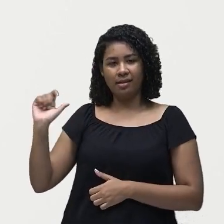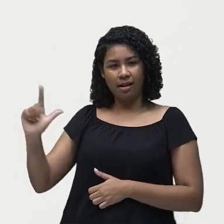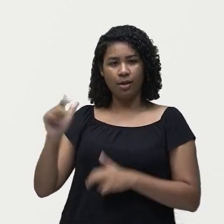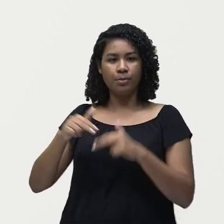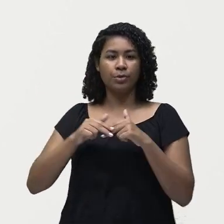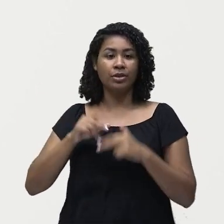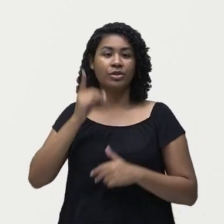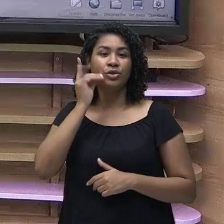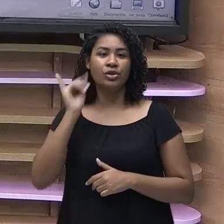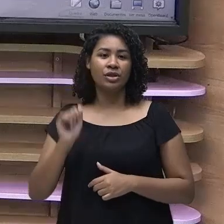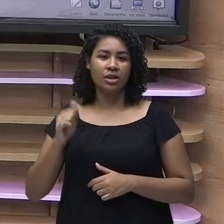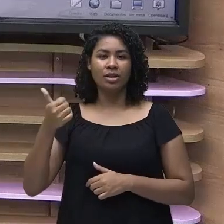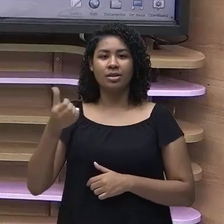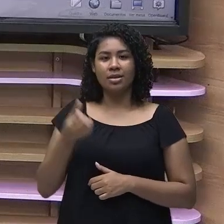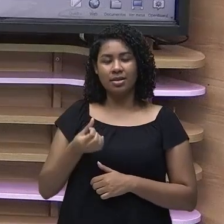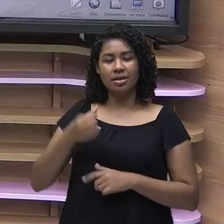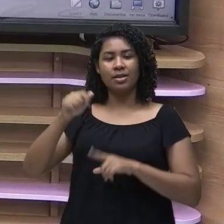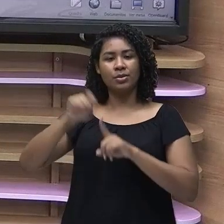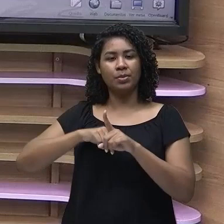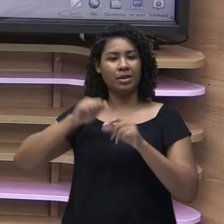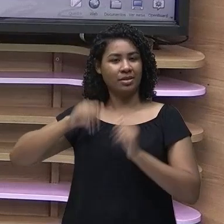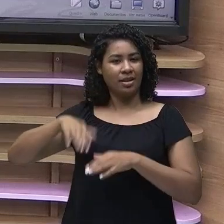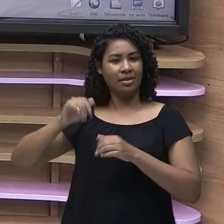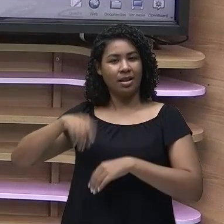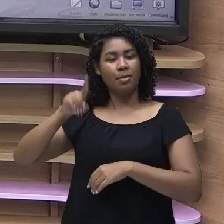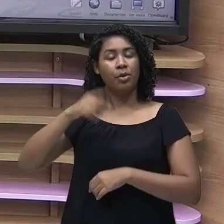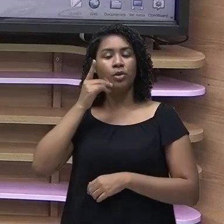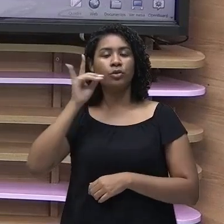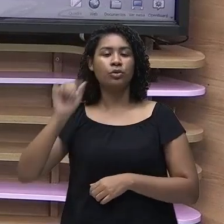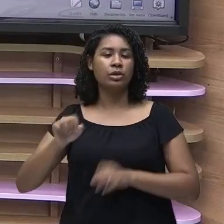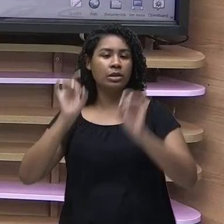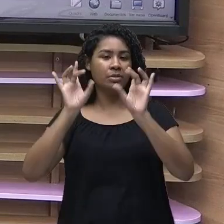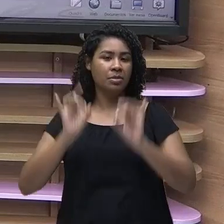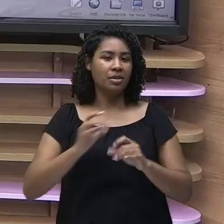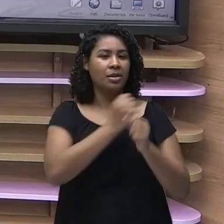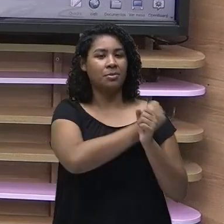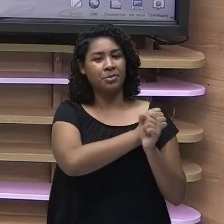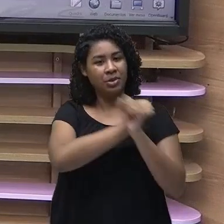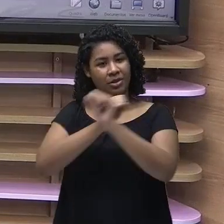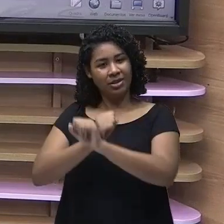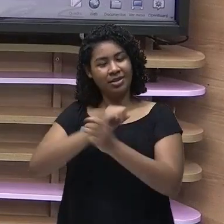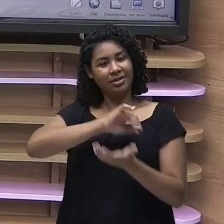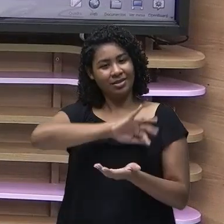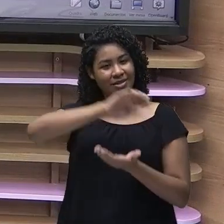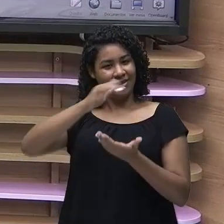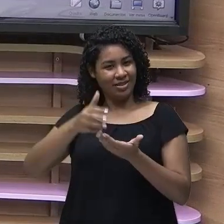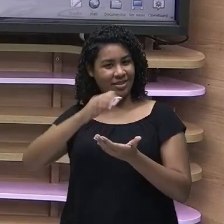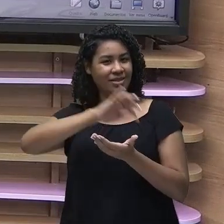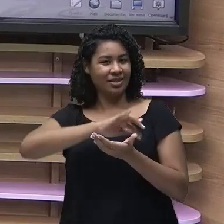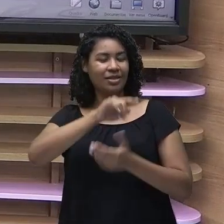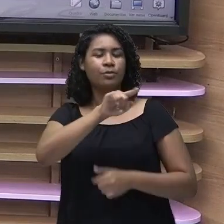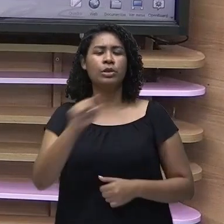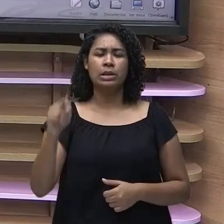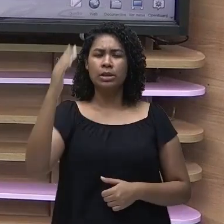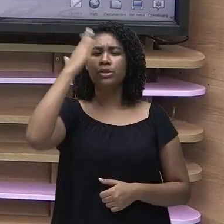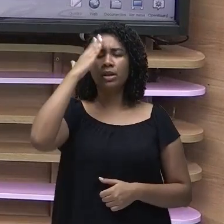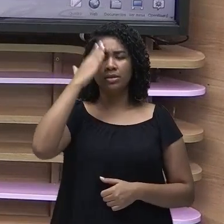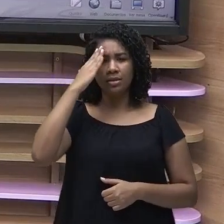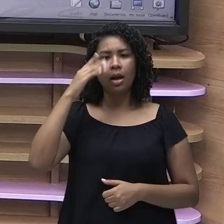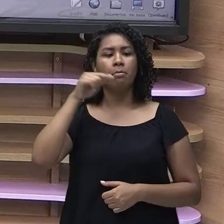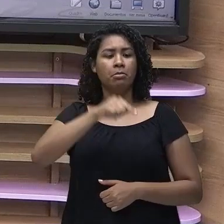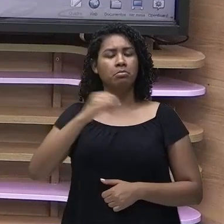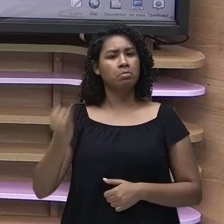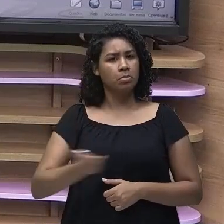de setembro a gente comemora o dia da preservação da camada de ozônio, que vocês já sabem por que ela é